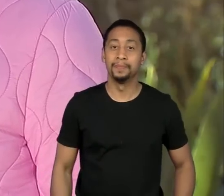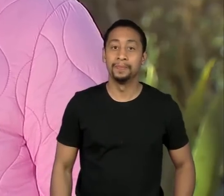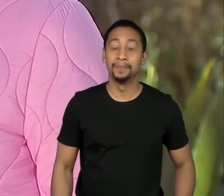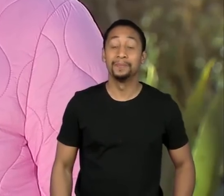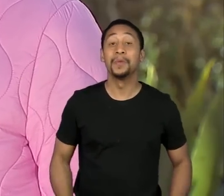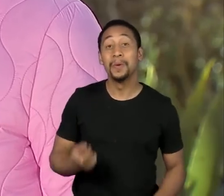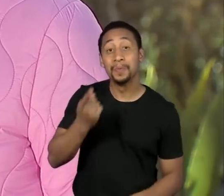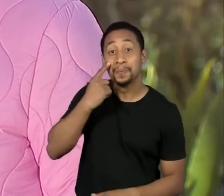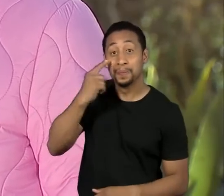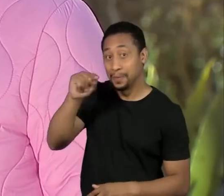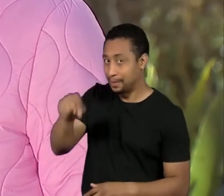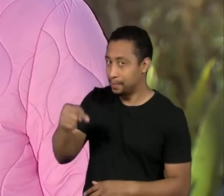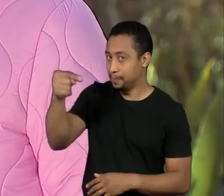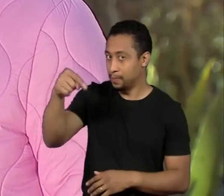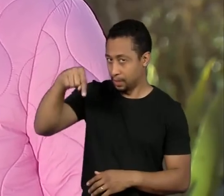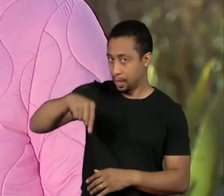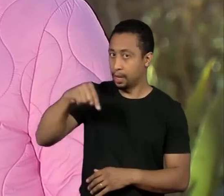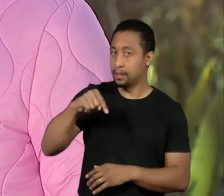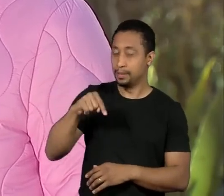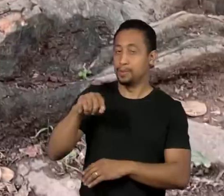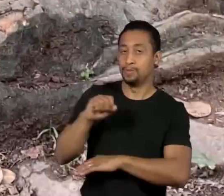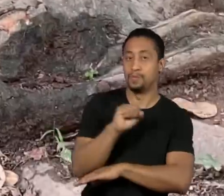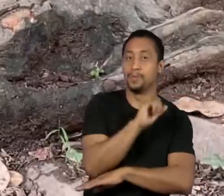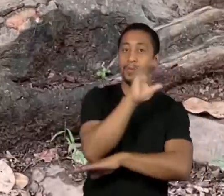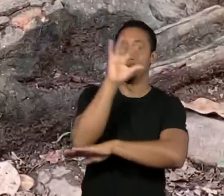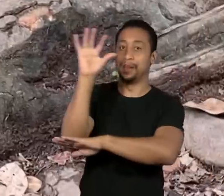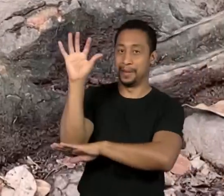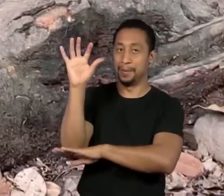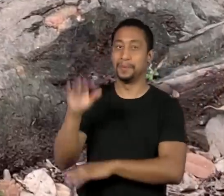A seguir, aqui no Repórter Eco.